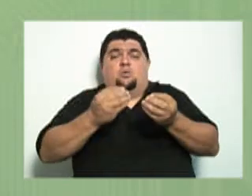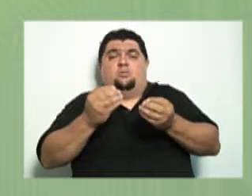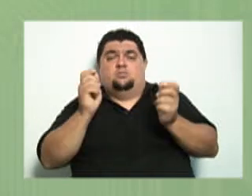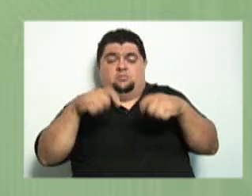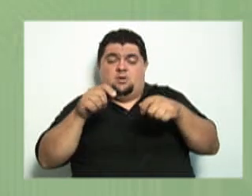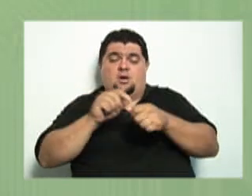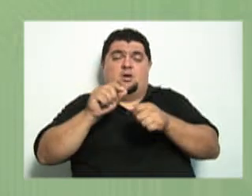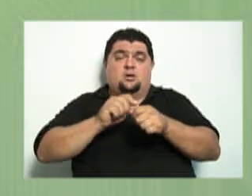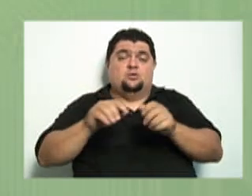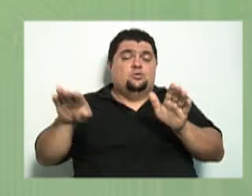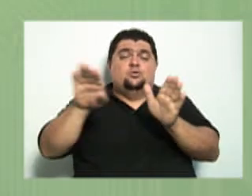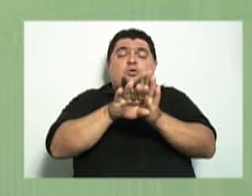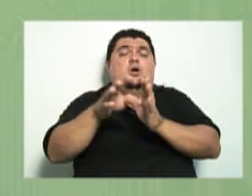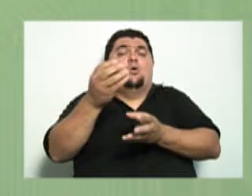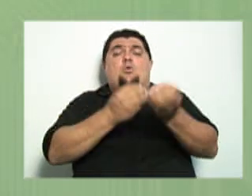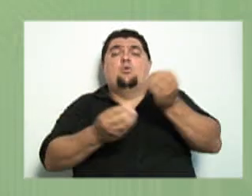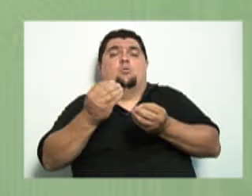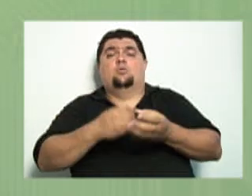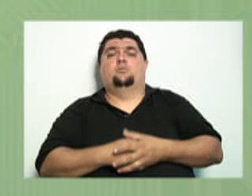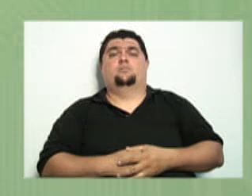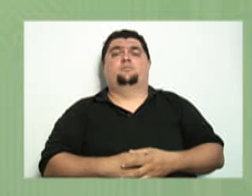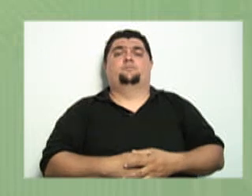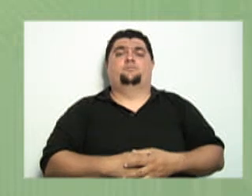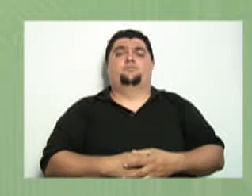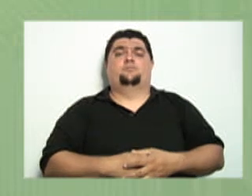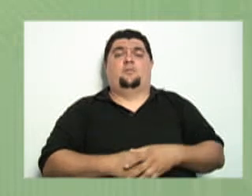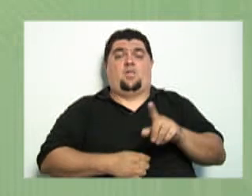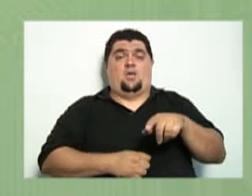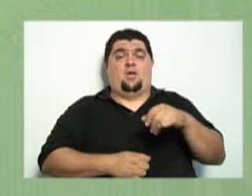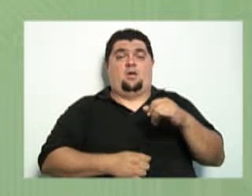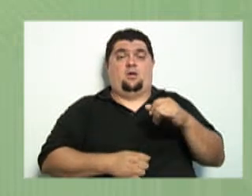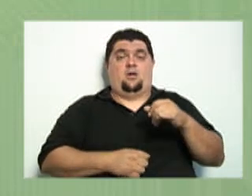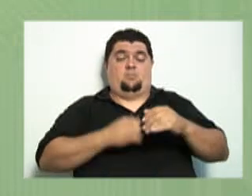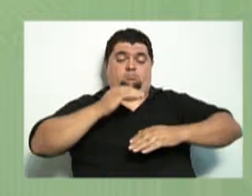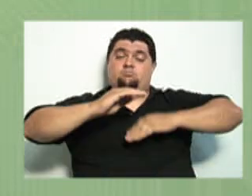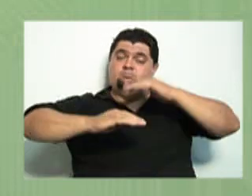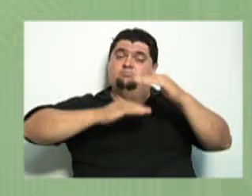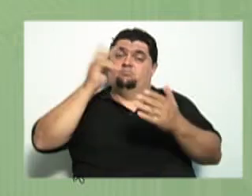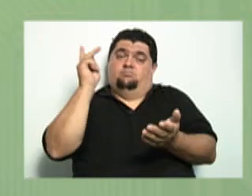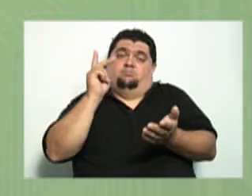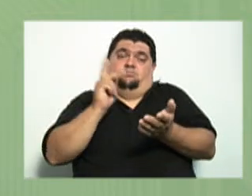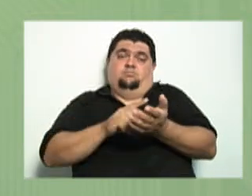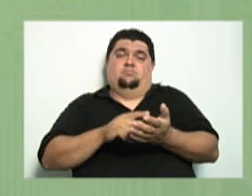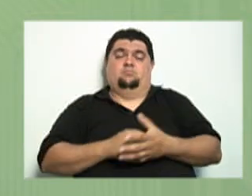para chegar onde você poderia chegar é uma questão de desenvolvimento.